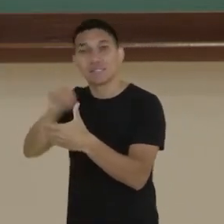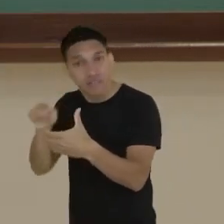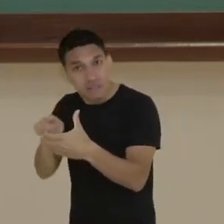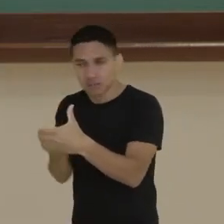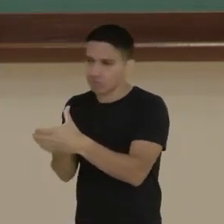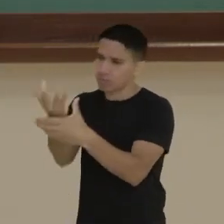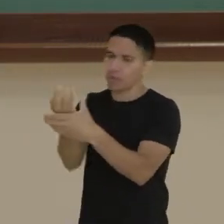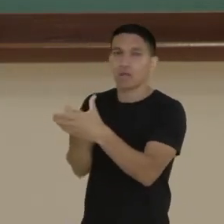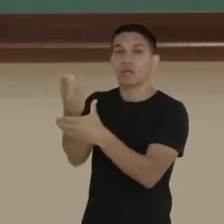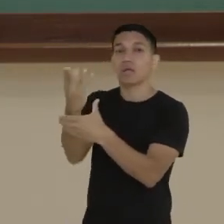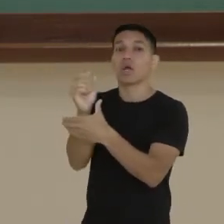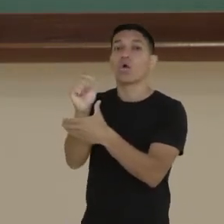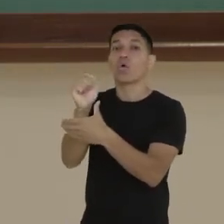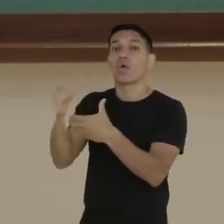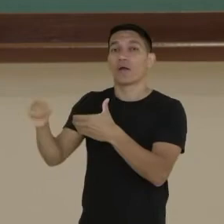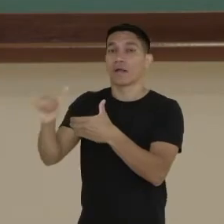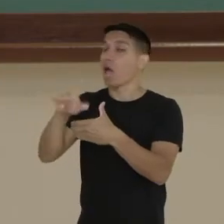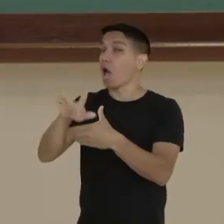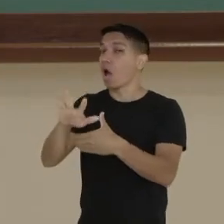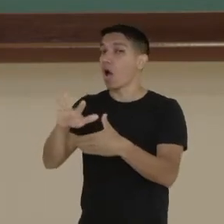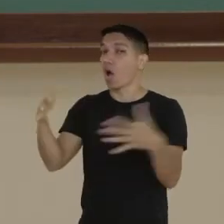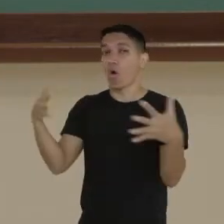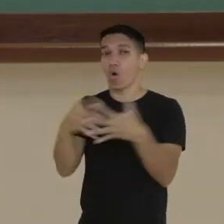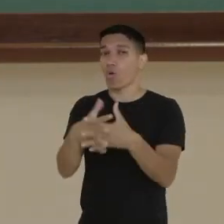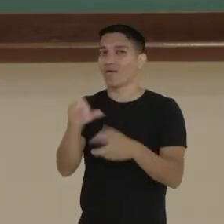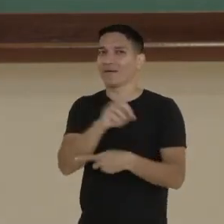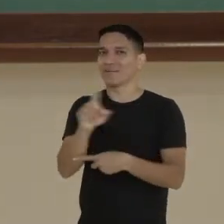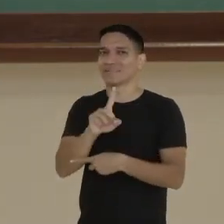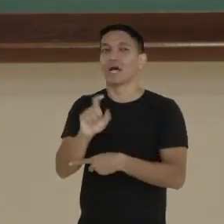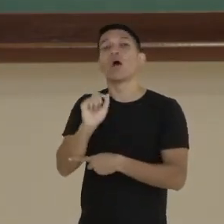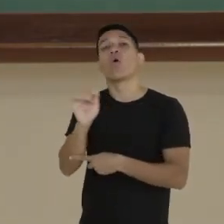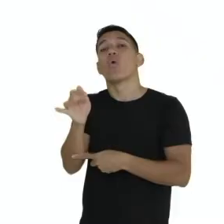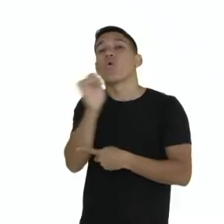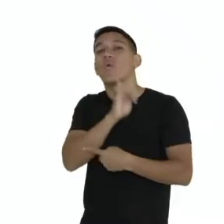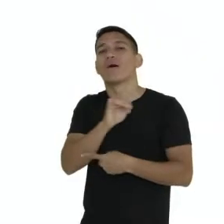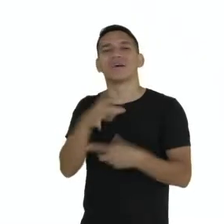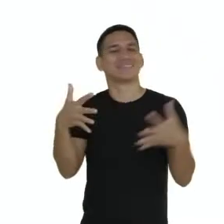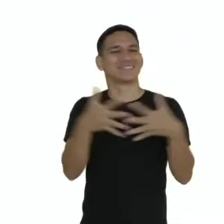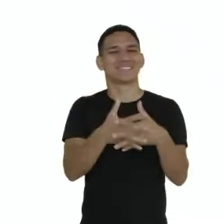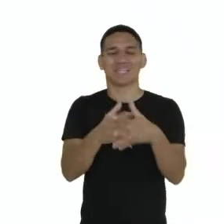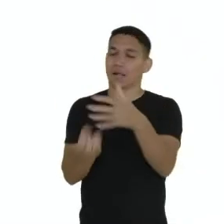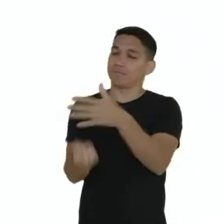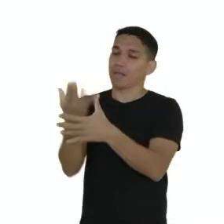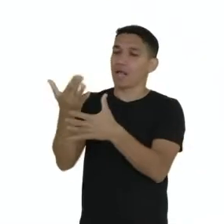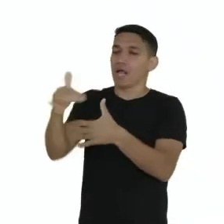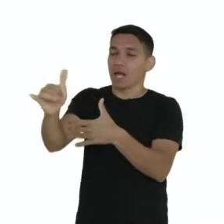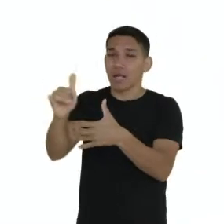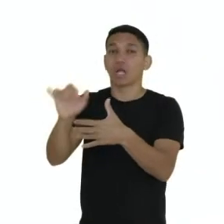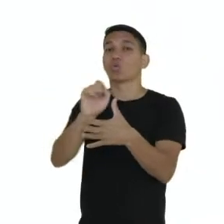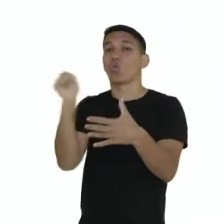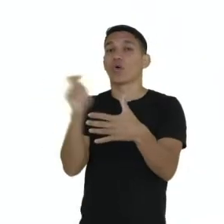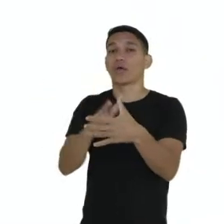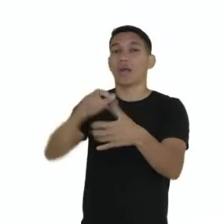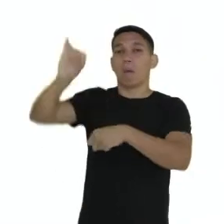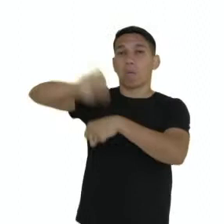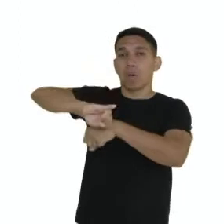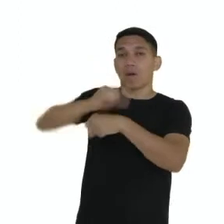matriz energética com matriz elétrica. Na realidade, se você for analisar aqui nessa imagem, você vai perceber que na